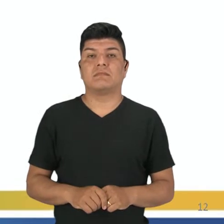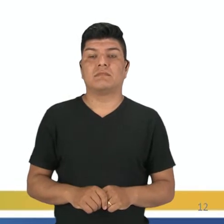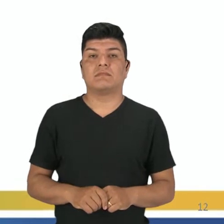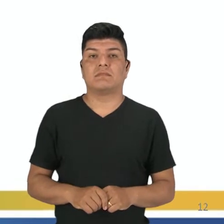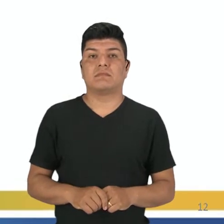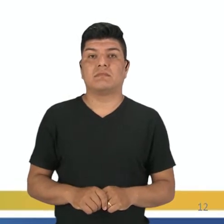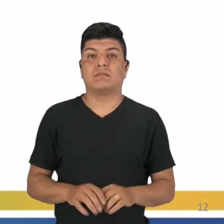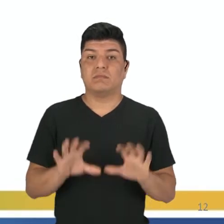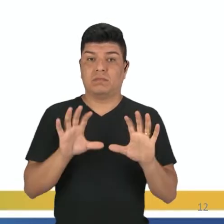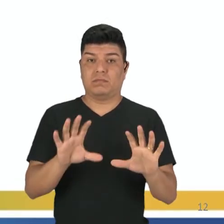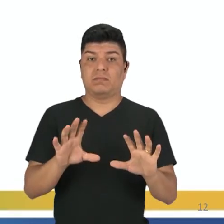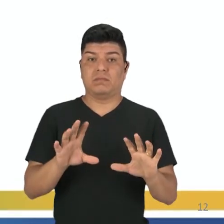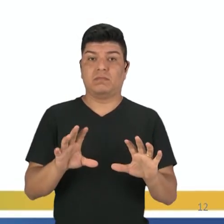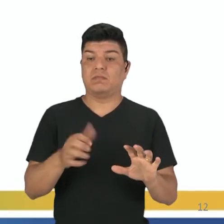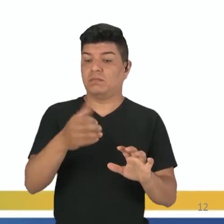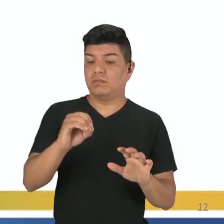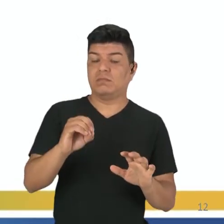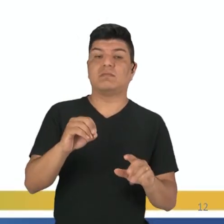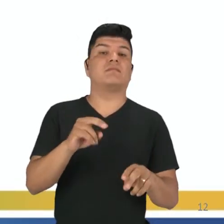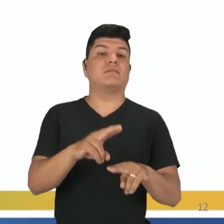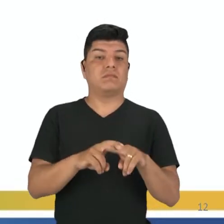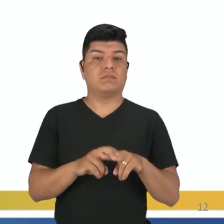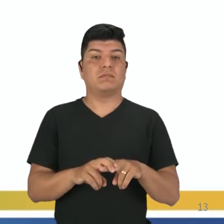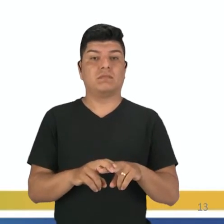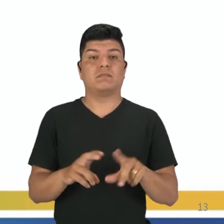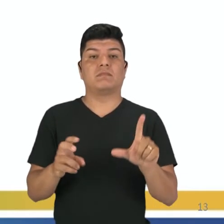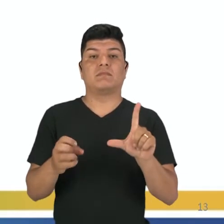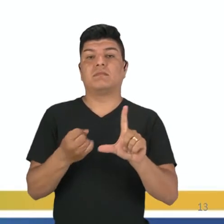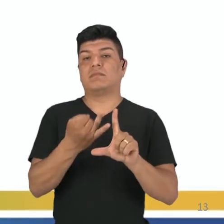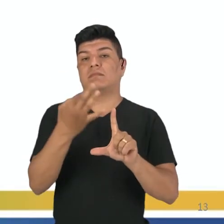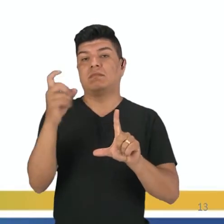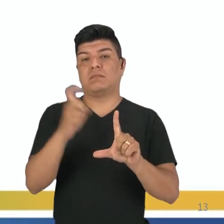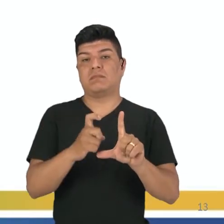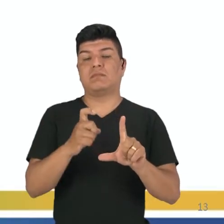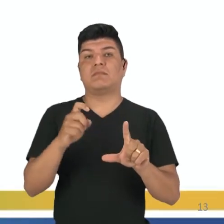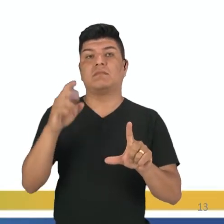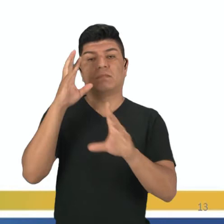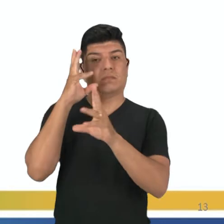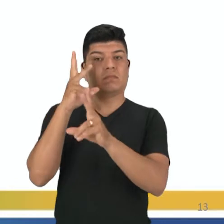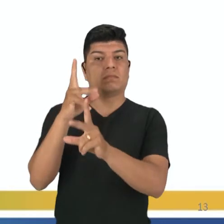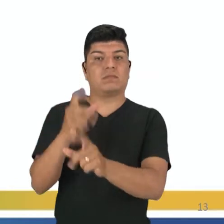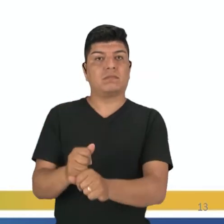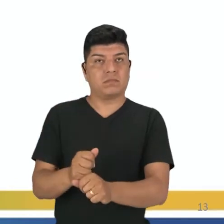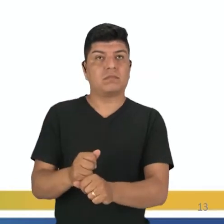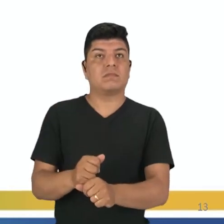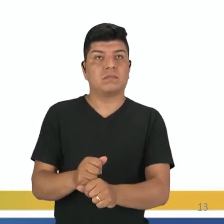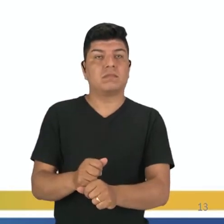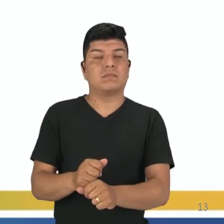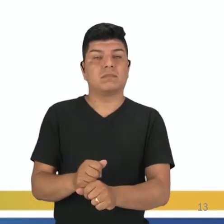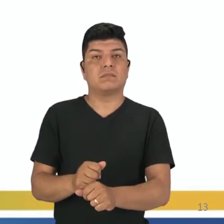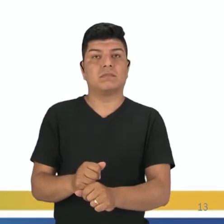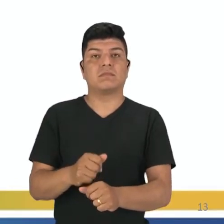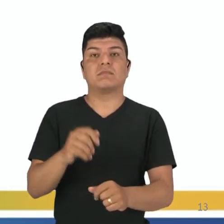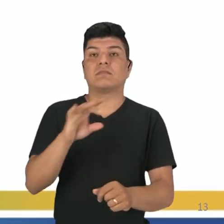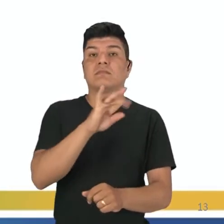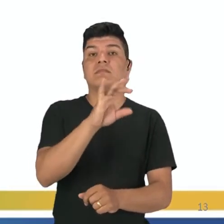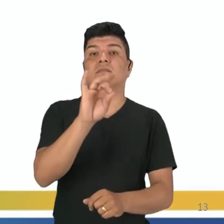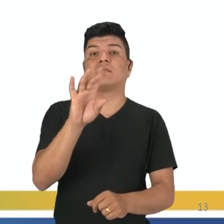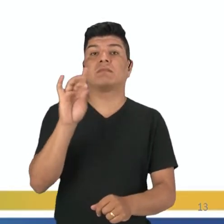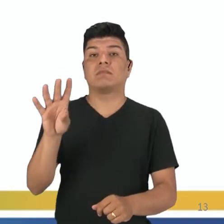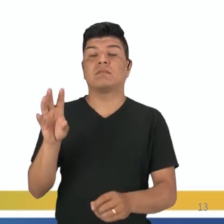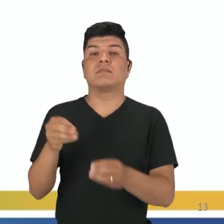10. Então, trata-se aí de logaritmos decimais. Então, já que recordamos essas coisas, essas propriedades,